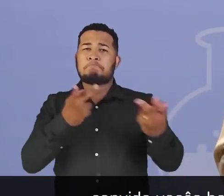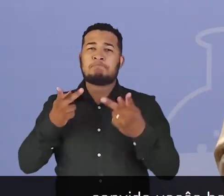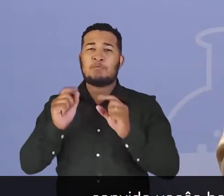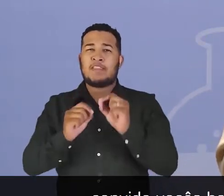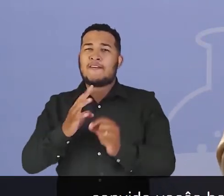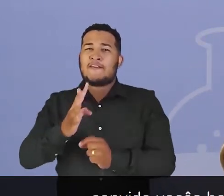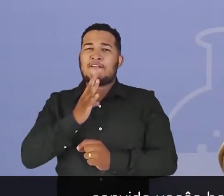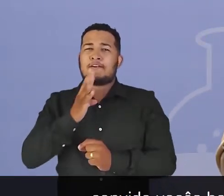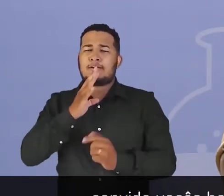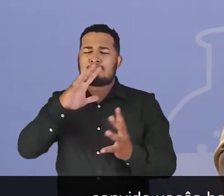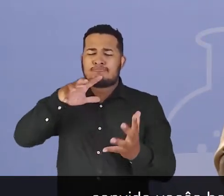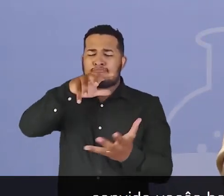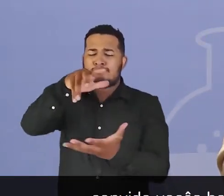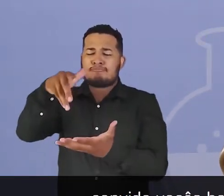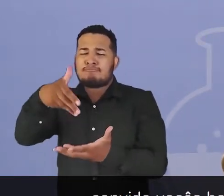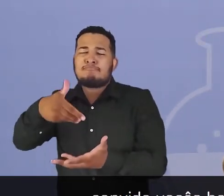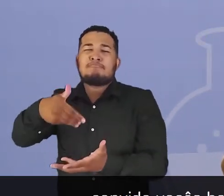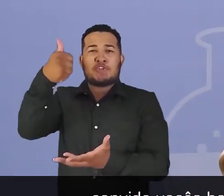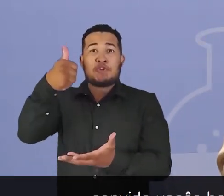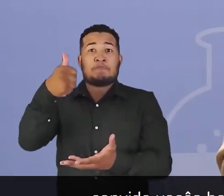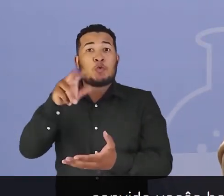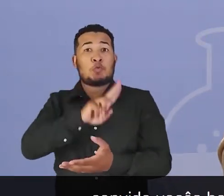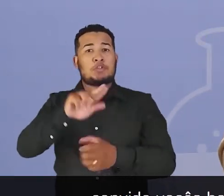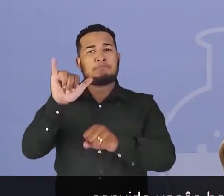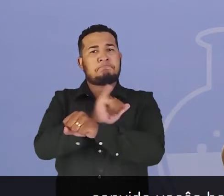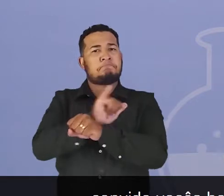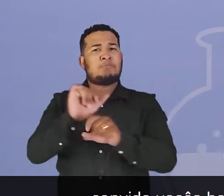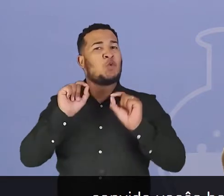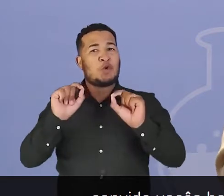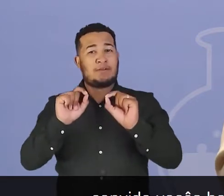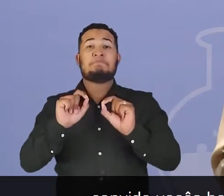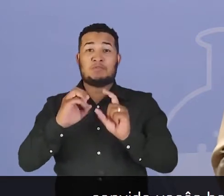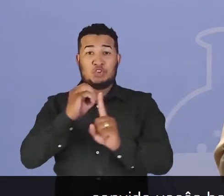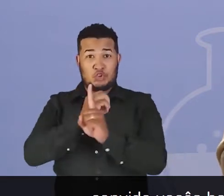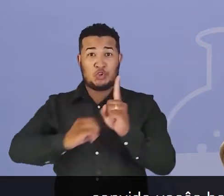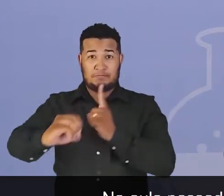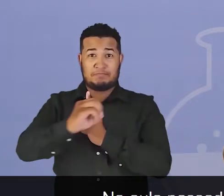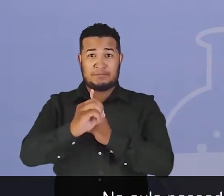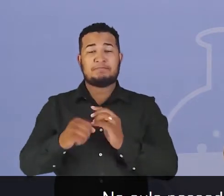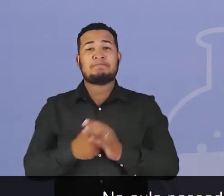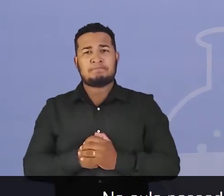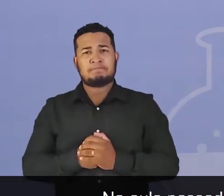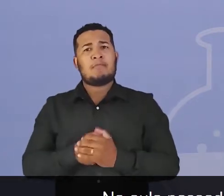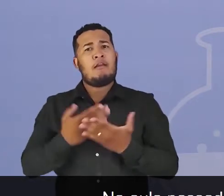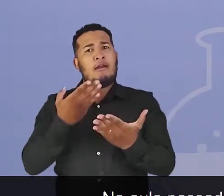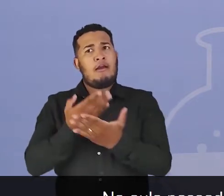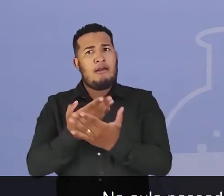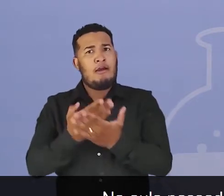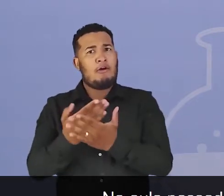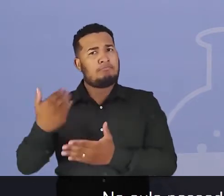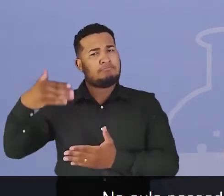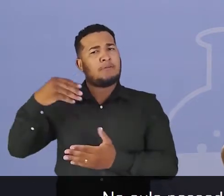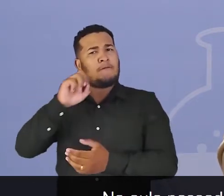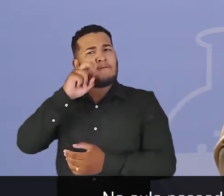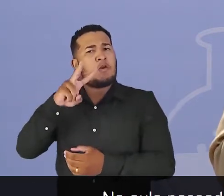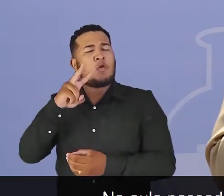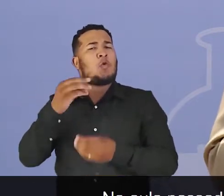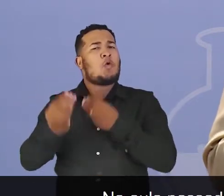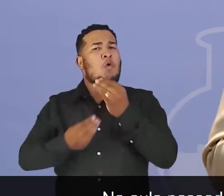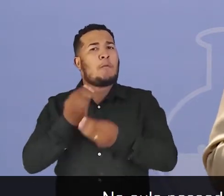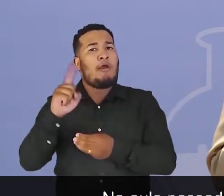vocês hoje a conhecer o mundo um pouquinho melhor através da Geografia. Na aula passada, nós trabalhamos